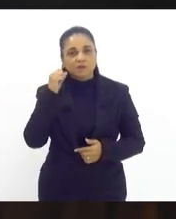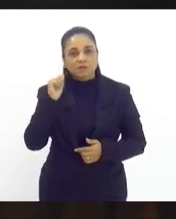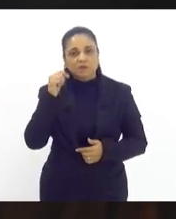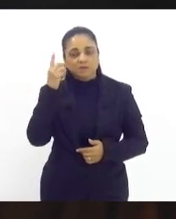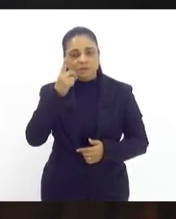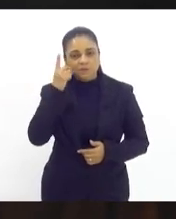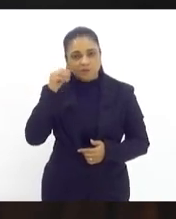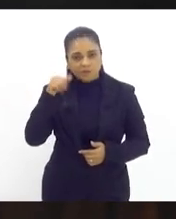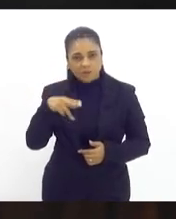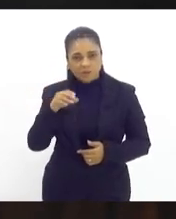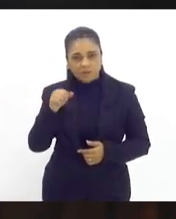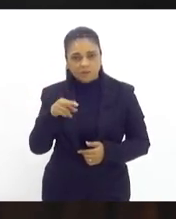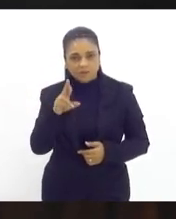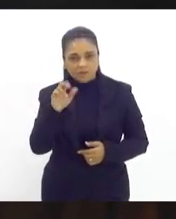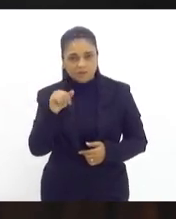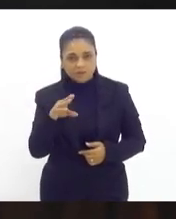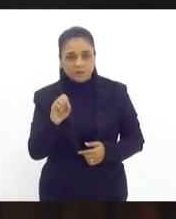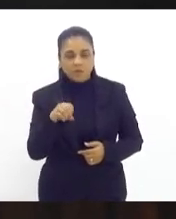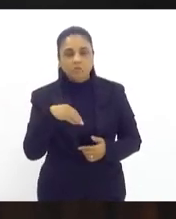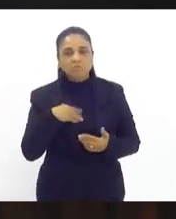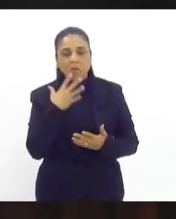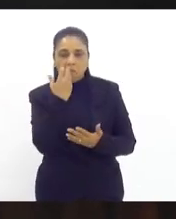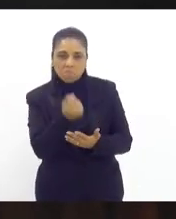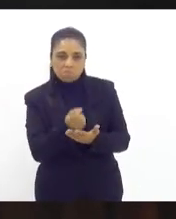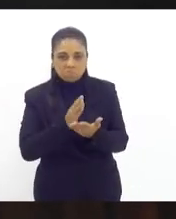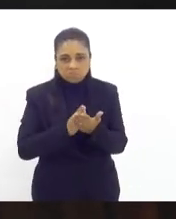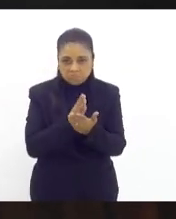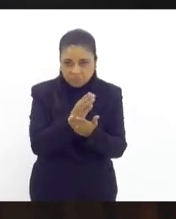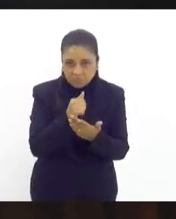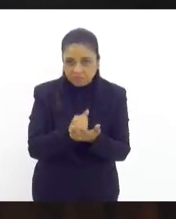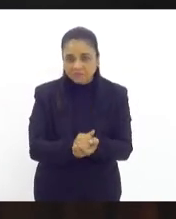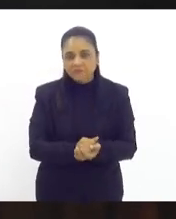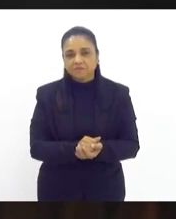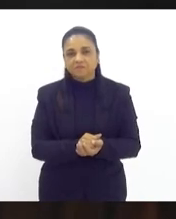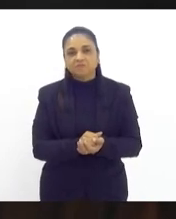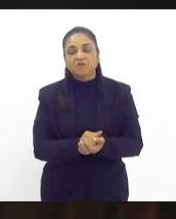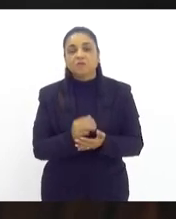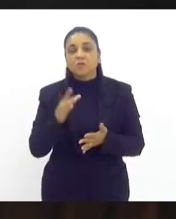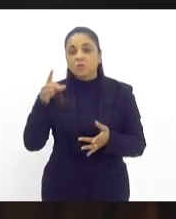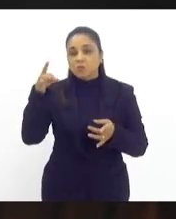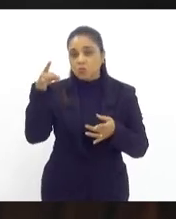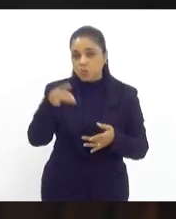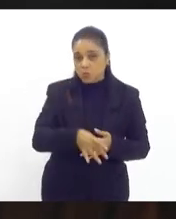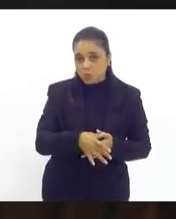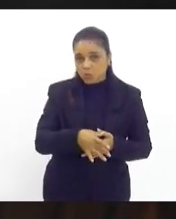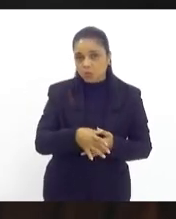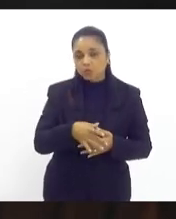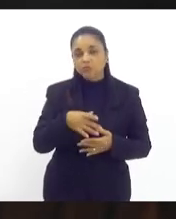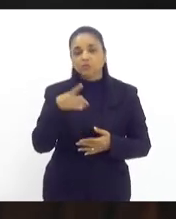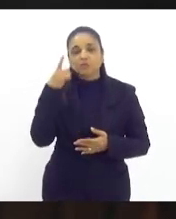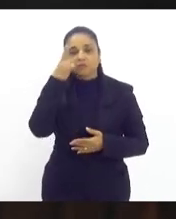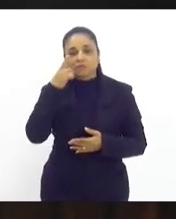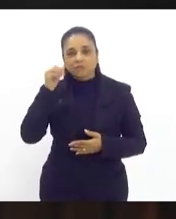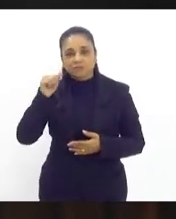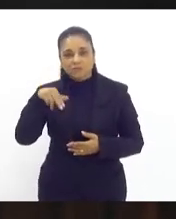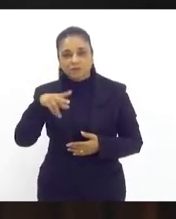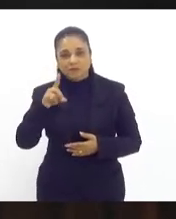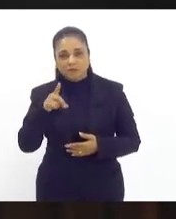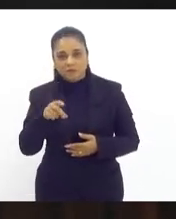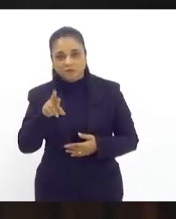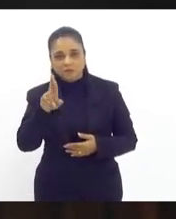própria permaneça Como estão aprovado e o último Deputado Alexandre Anderson Moraes está emocionado